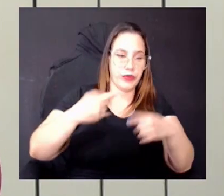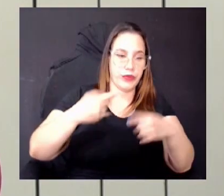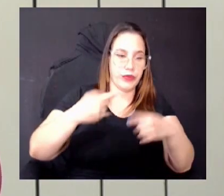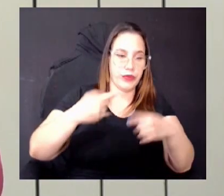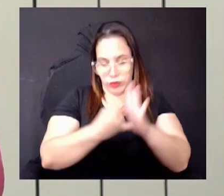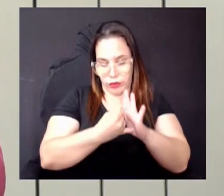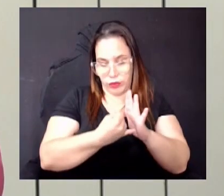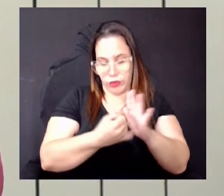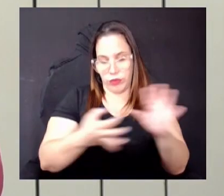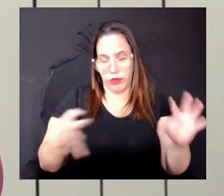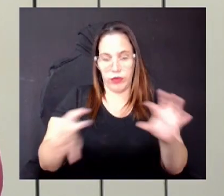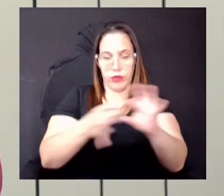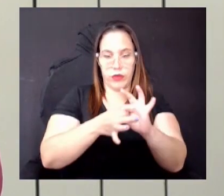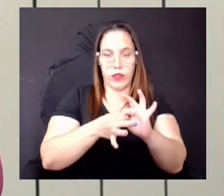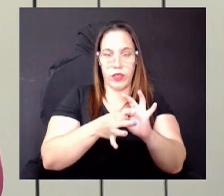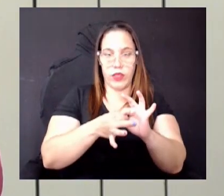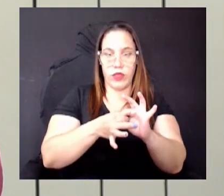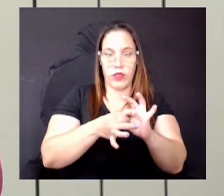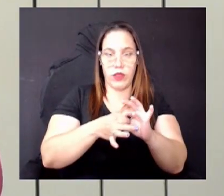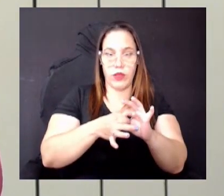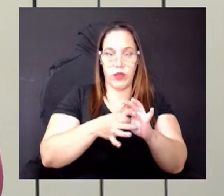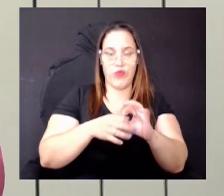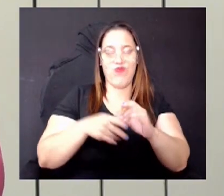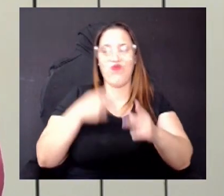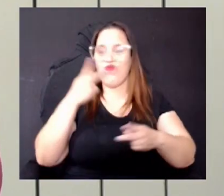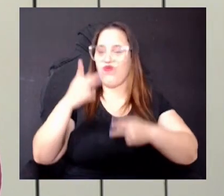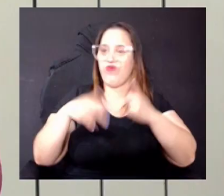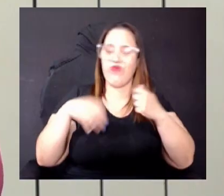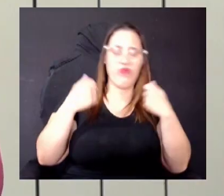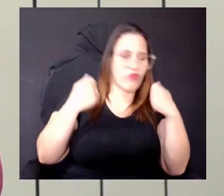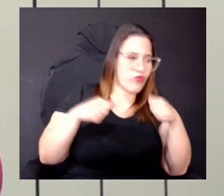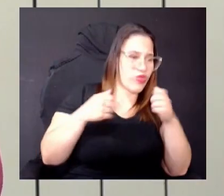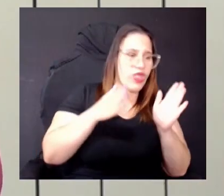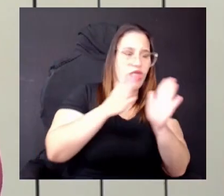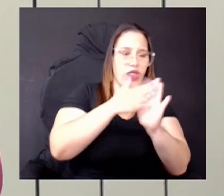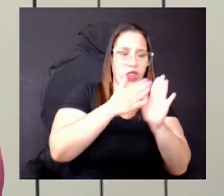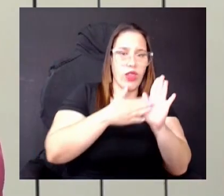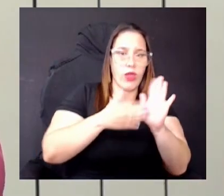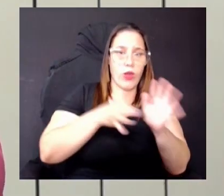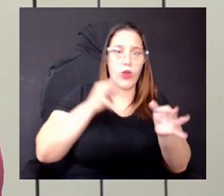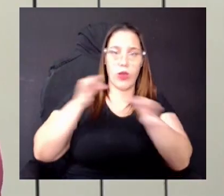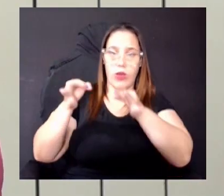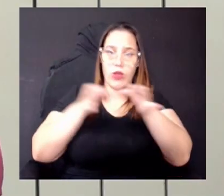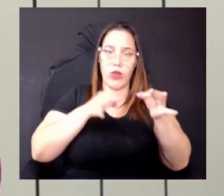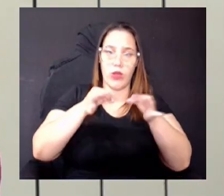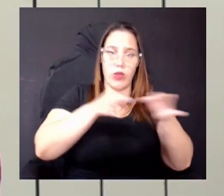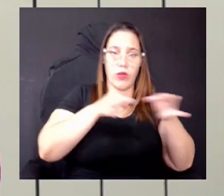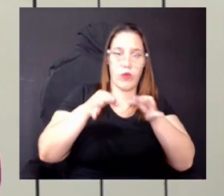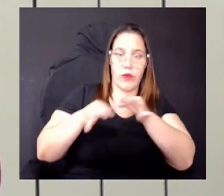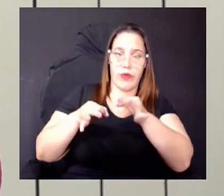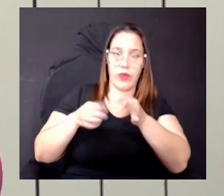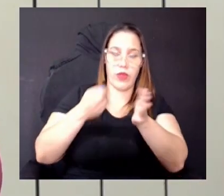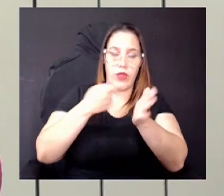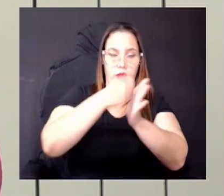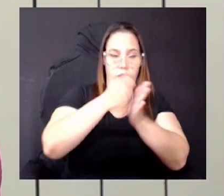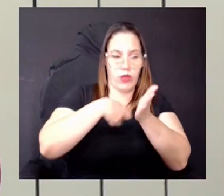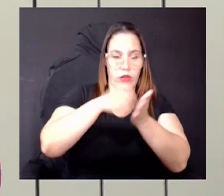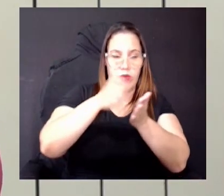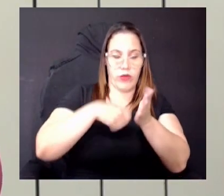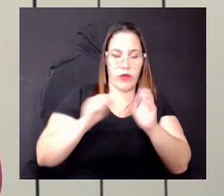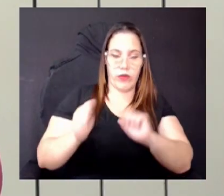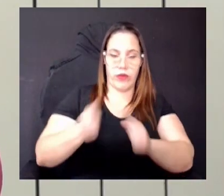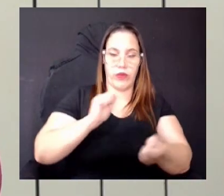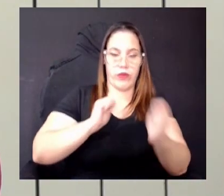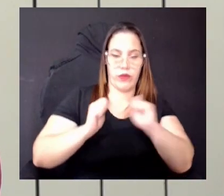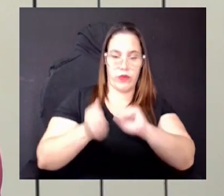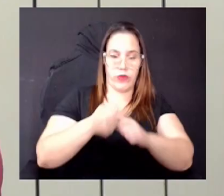ao setor, que alegam necessidade desse prazo para ajustar as operações. A nota das associações também pressionou